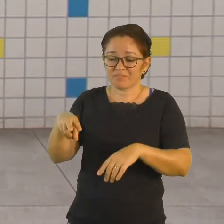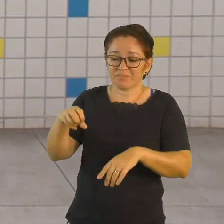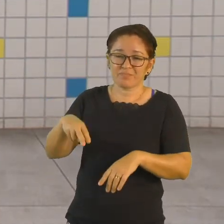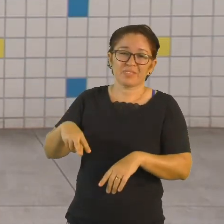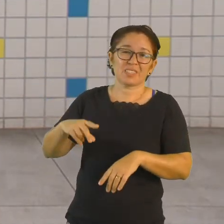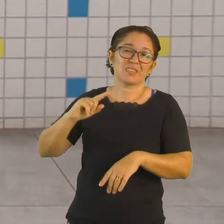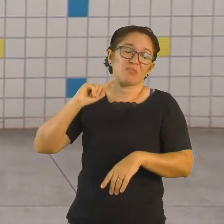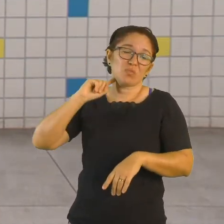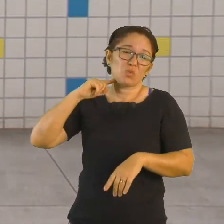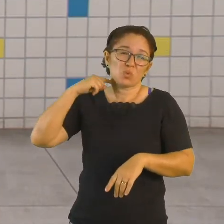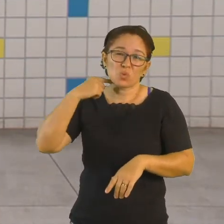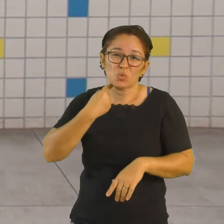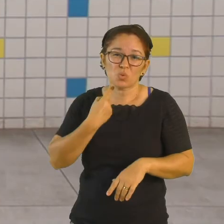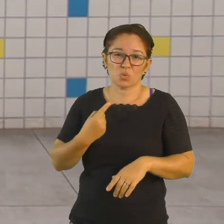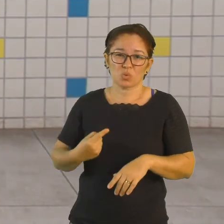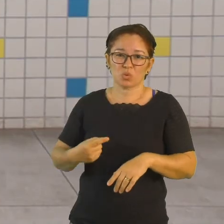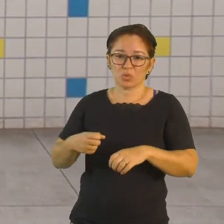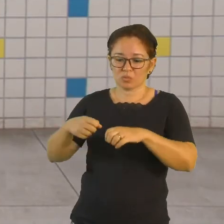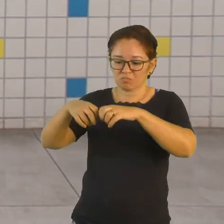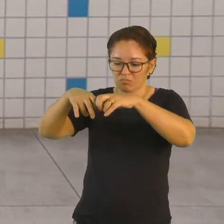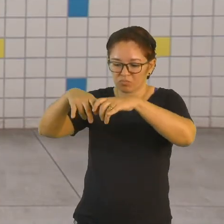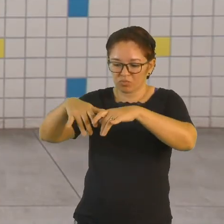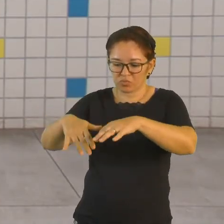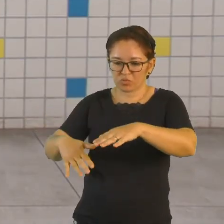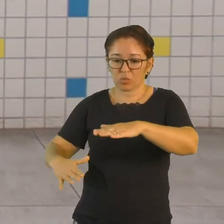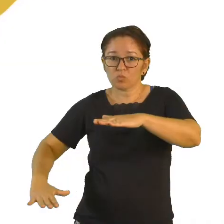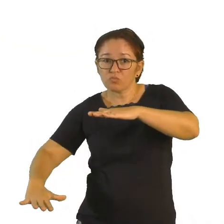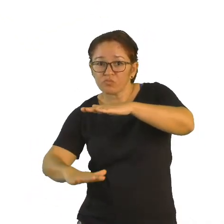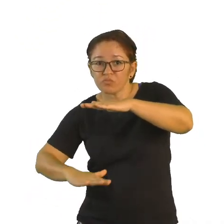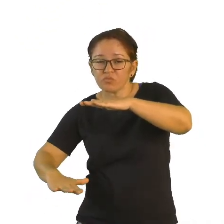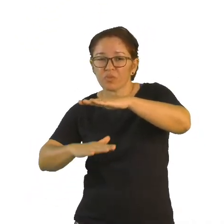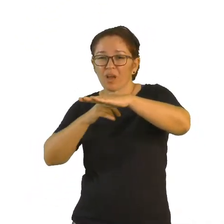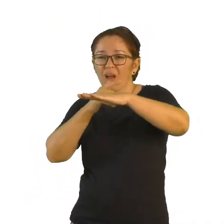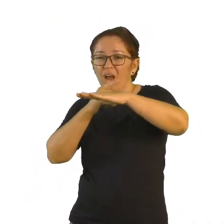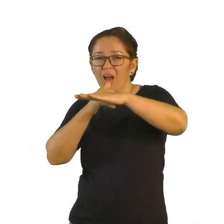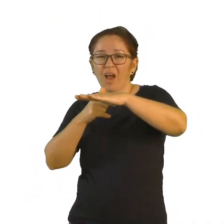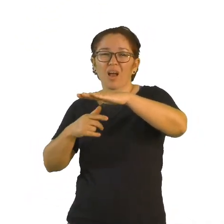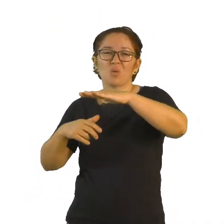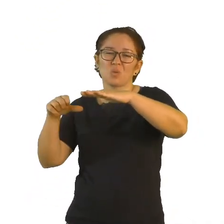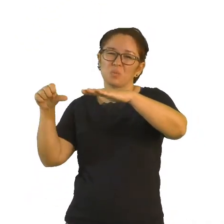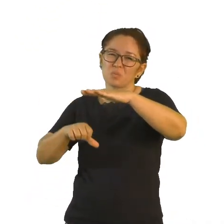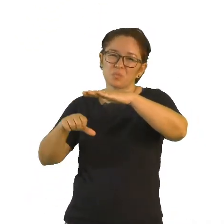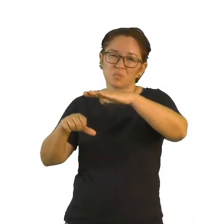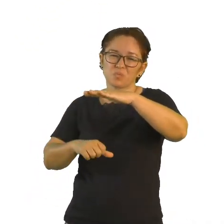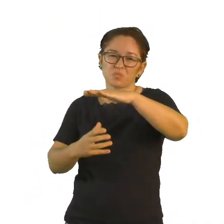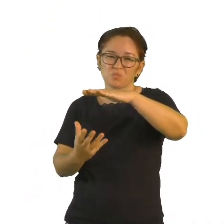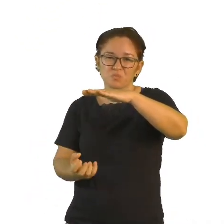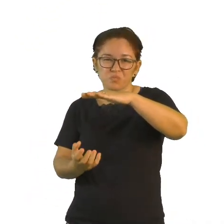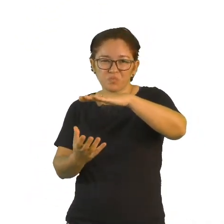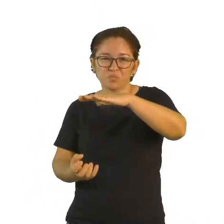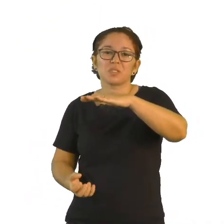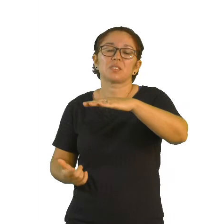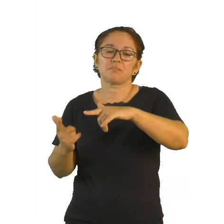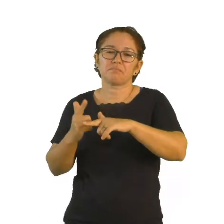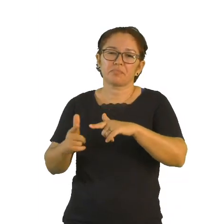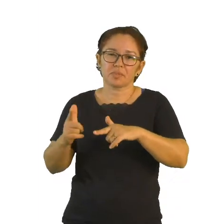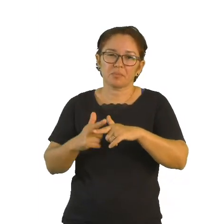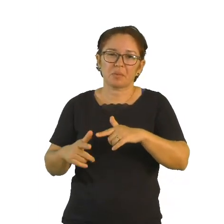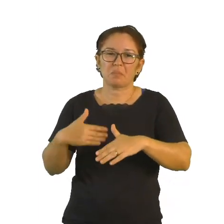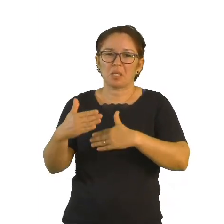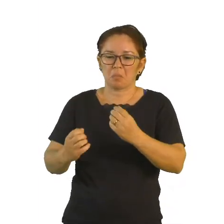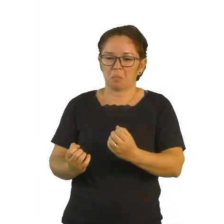recursos hídricos próximo à área de cultivo. Os agrotóxicos foram desenvolvidos